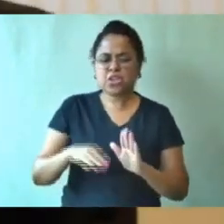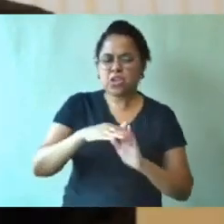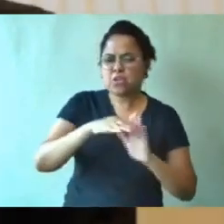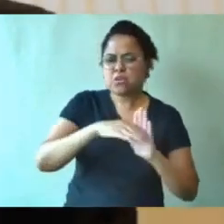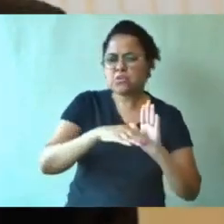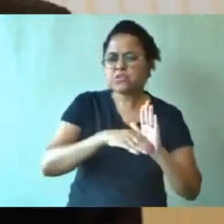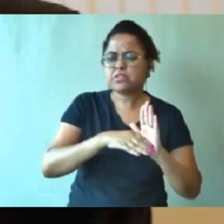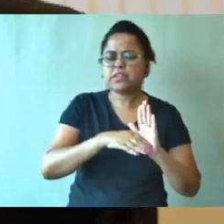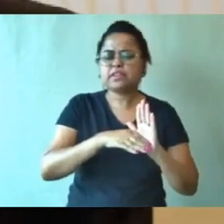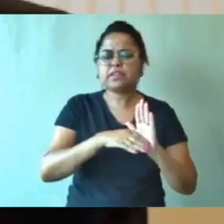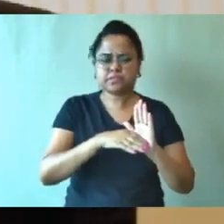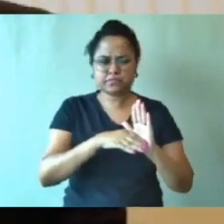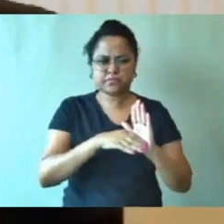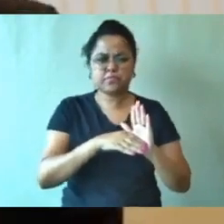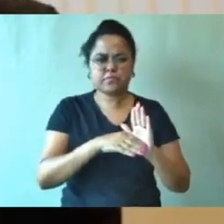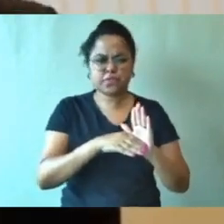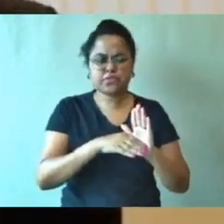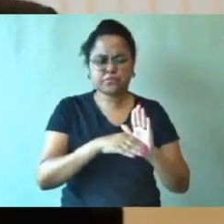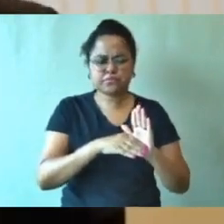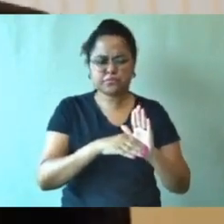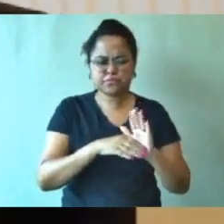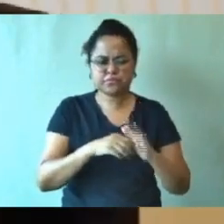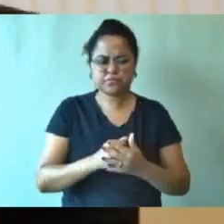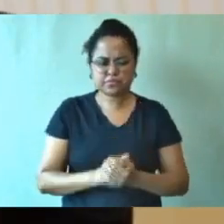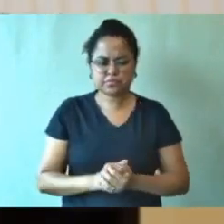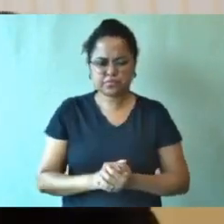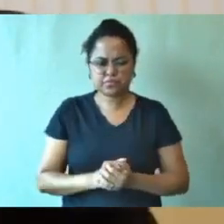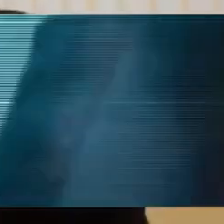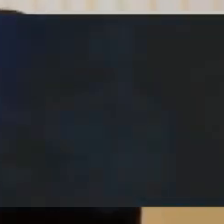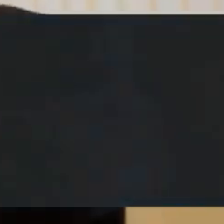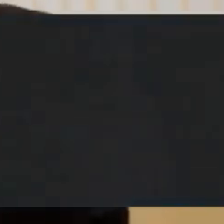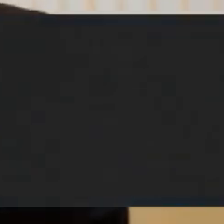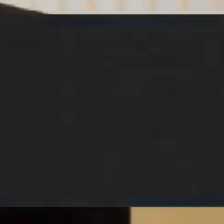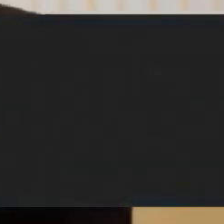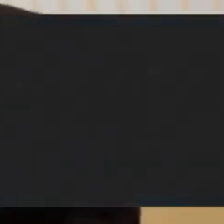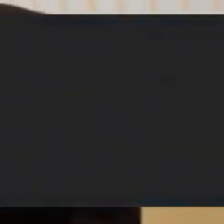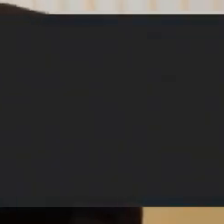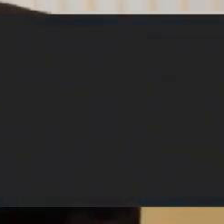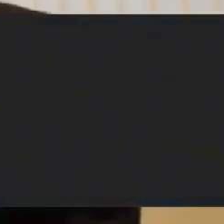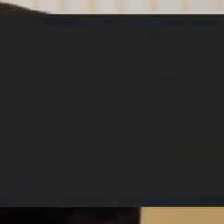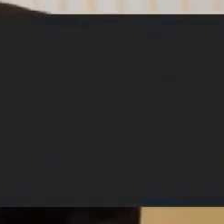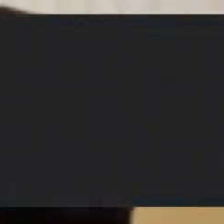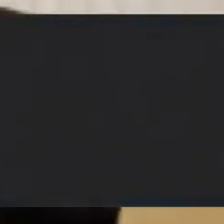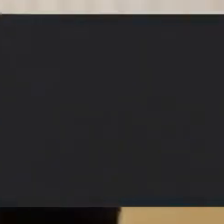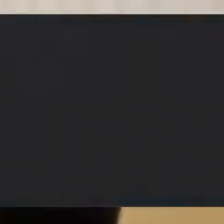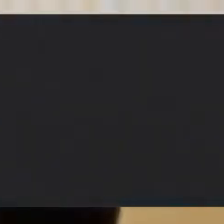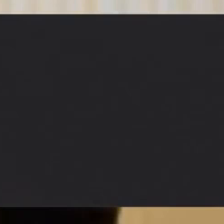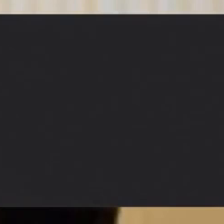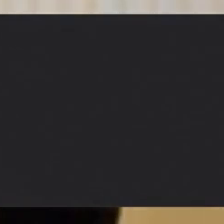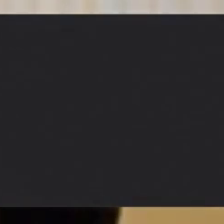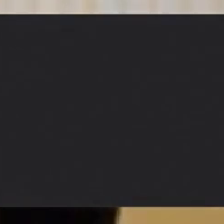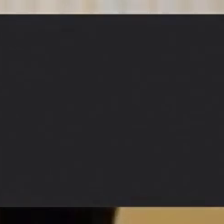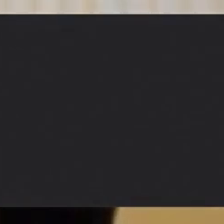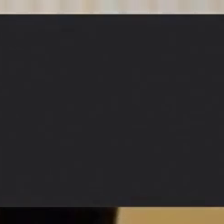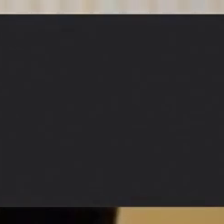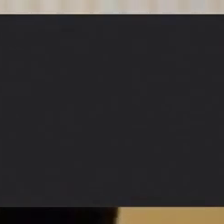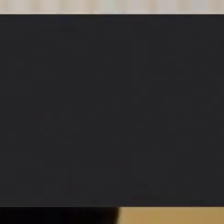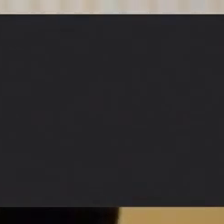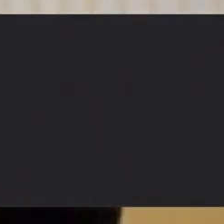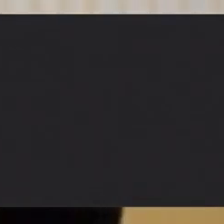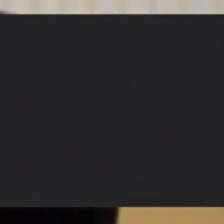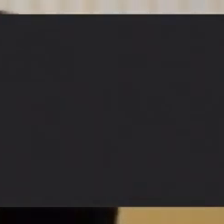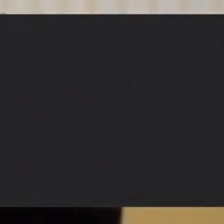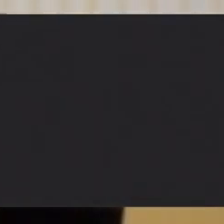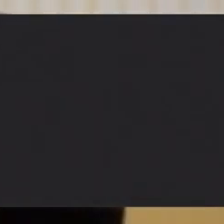Você precisa parar um carro, fazer revisão, igual o seu automóvel particular. Você manda ele para revisão no fabricante. Então, precisa fazer isso com os